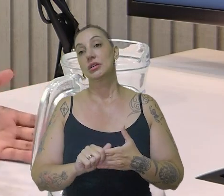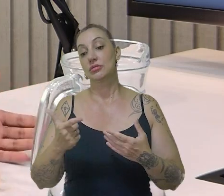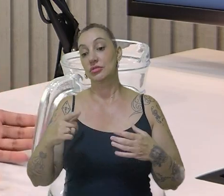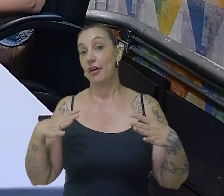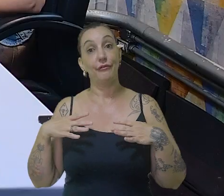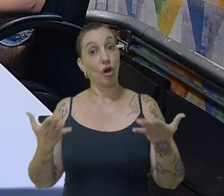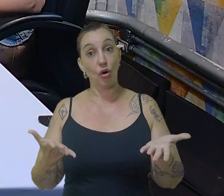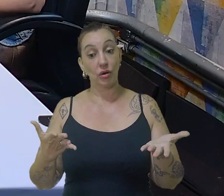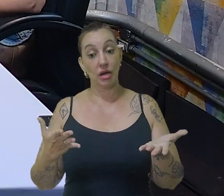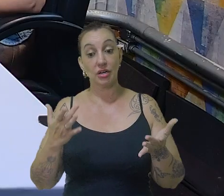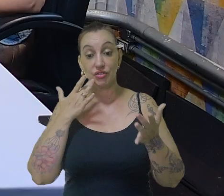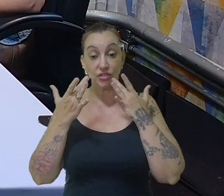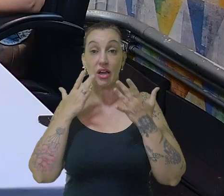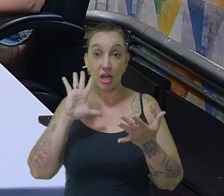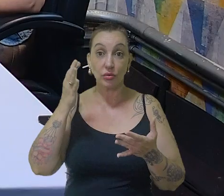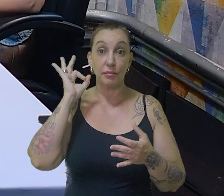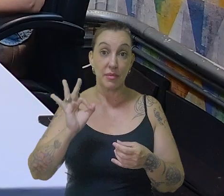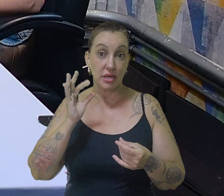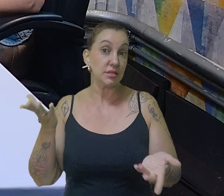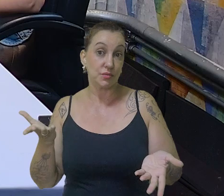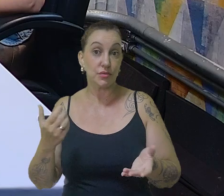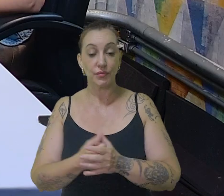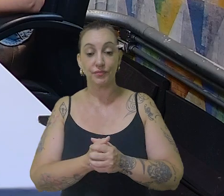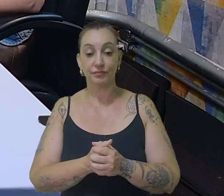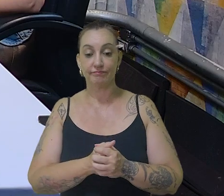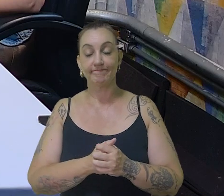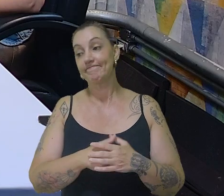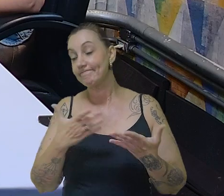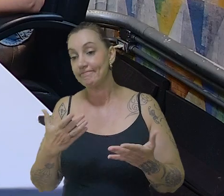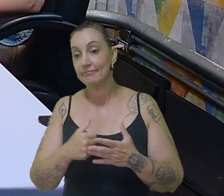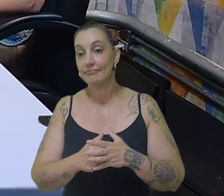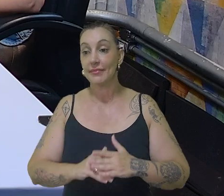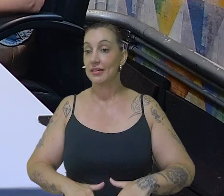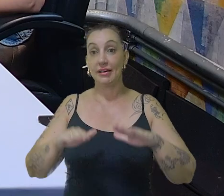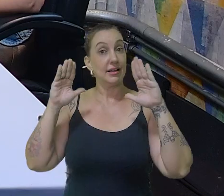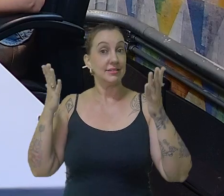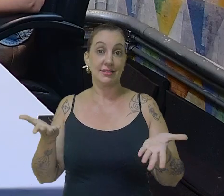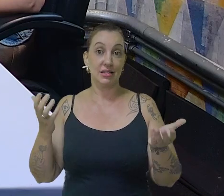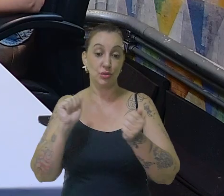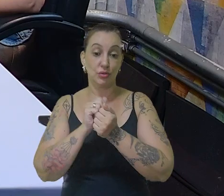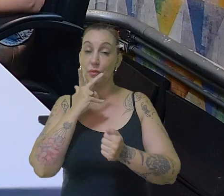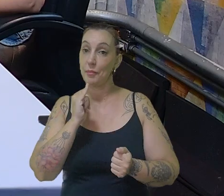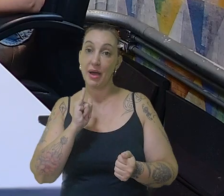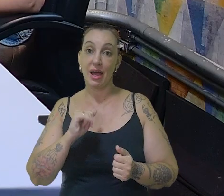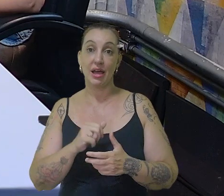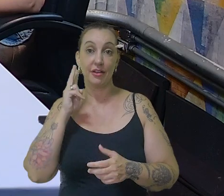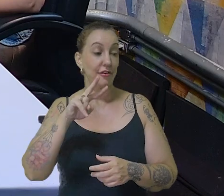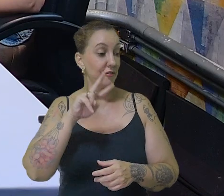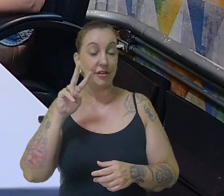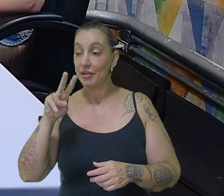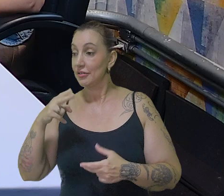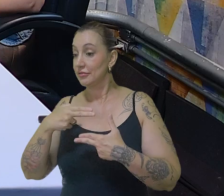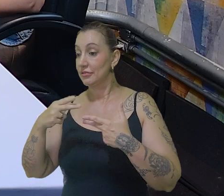ele não tinha folga era quando o teatro acontecia de fato exato então eu cresci lá eh vendo um monte de